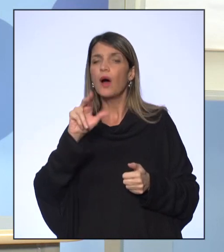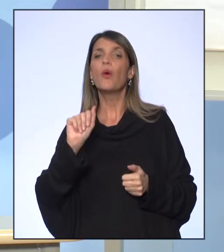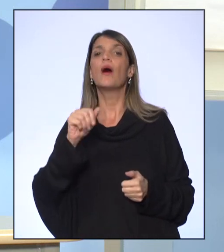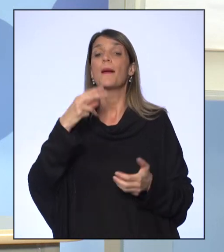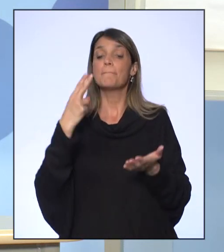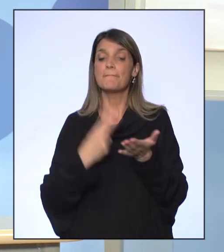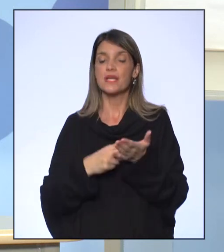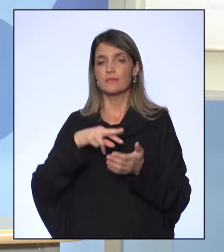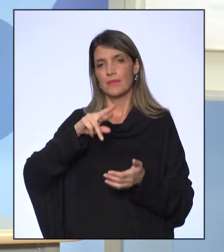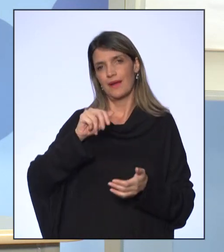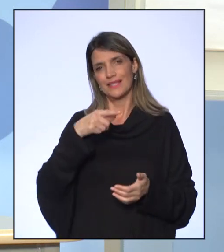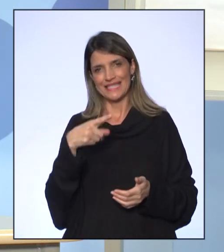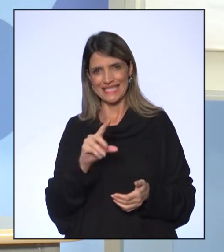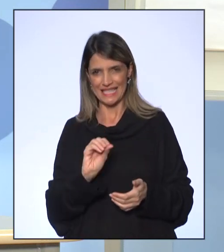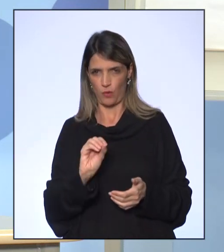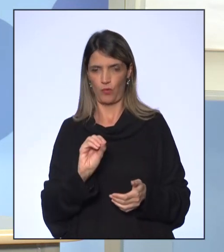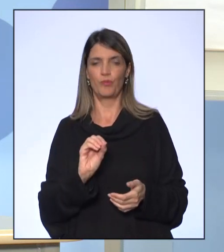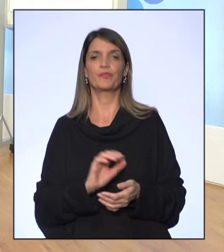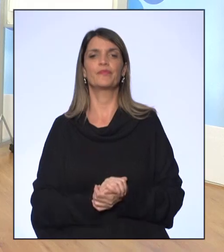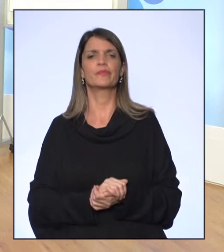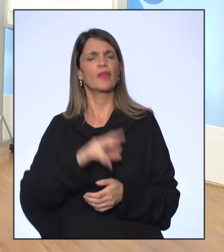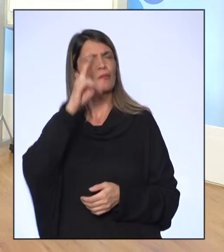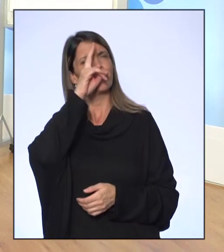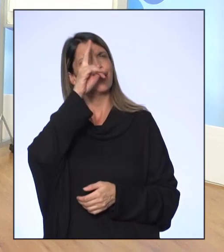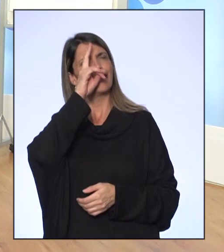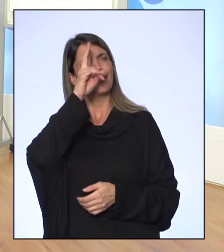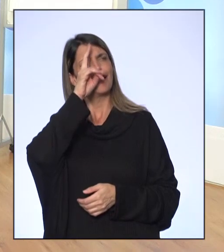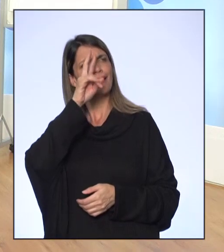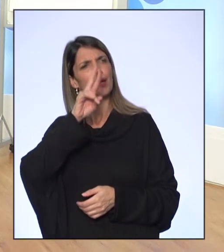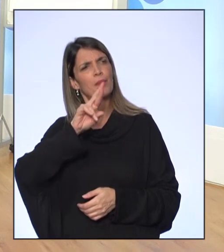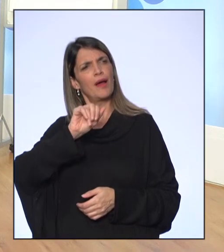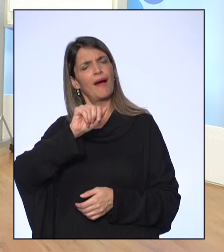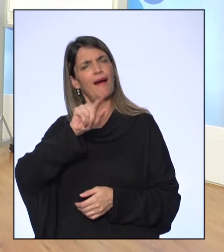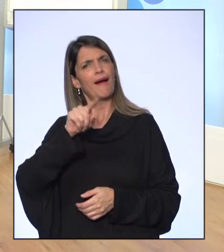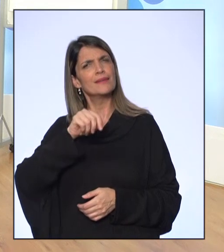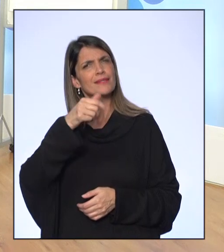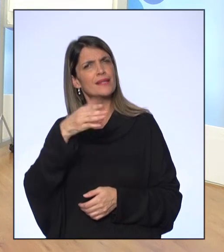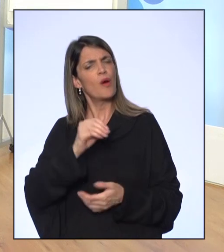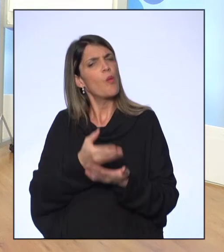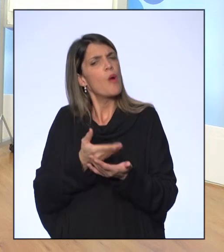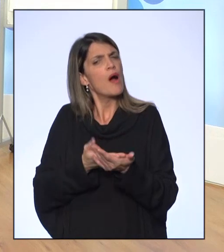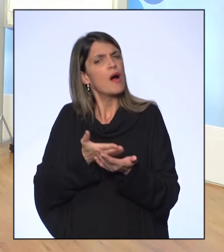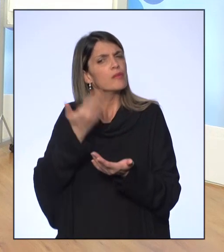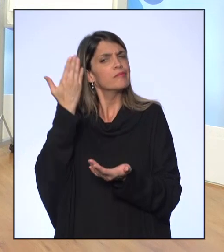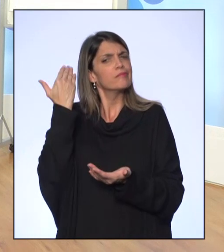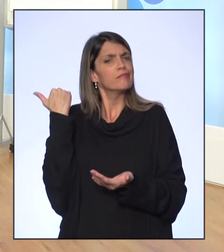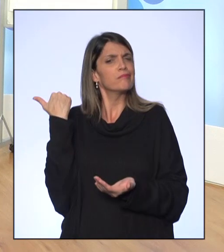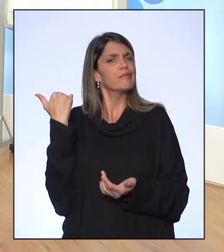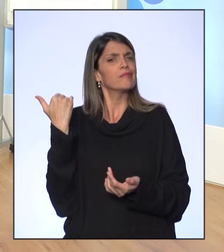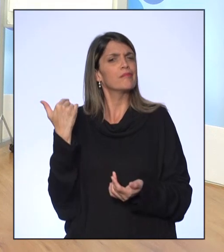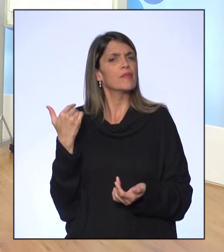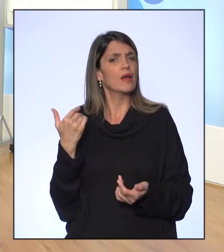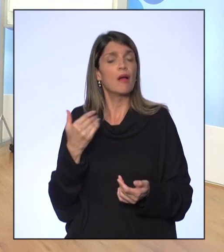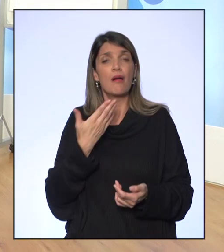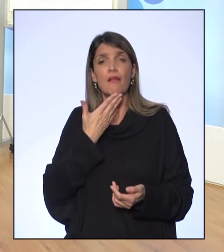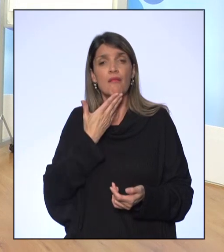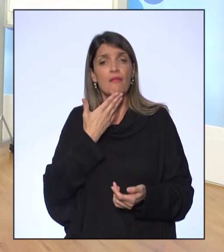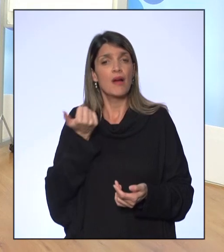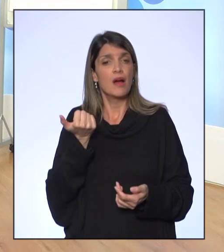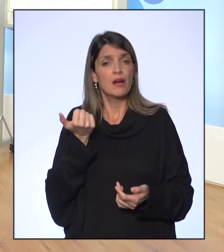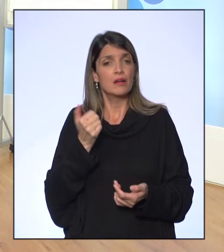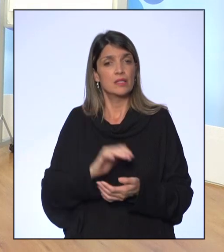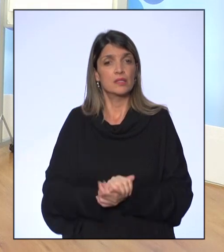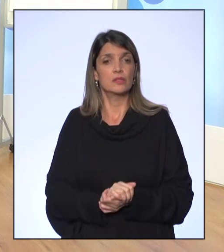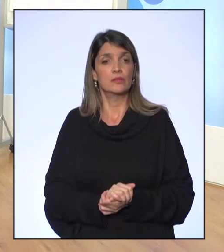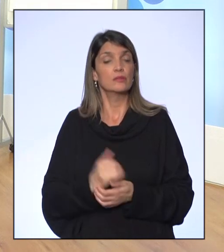mesmo, beleza? Você sabe o que me lembra? Me lembra a aula de razão que nós demos aqui também. Né? Que facilita muito, Tudo né? linka, né? E